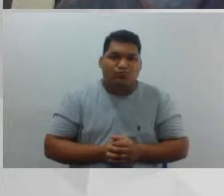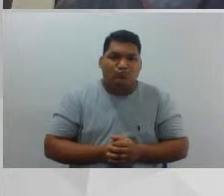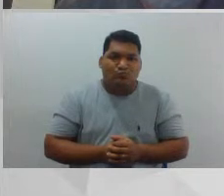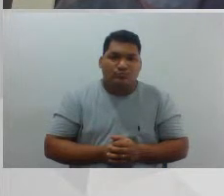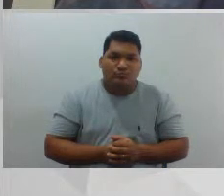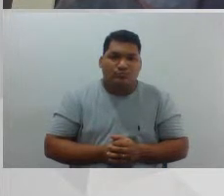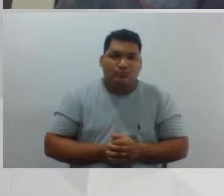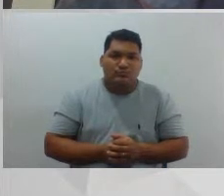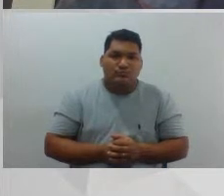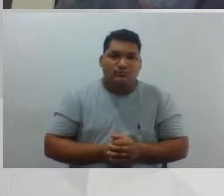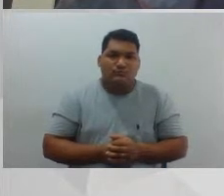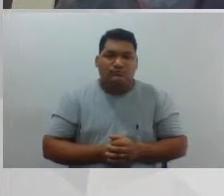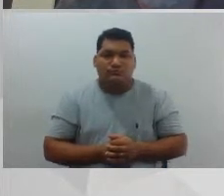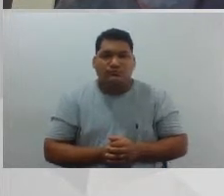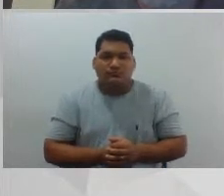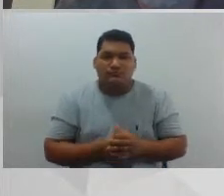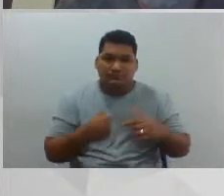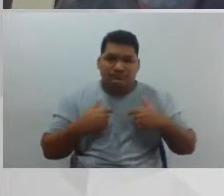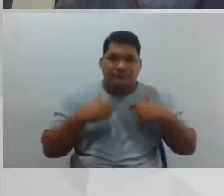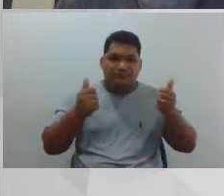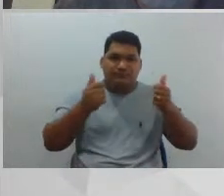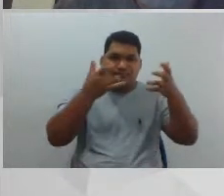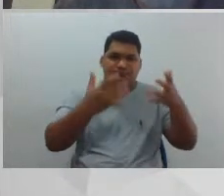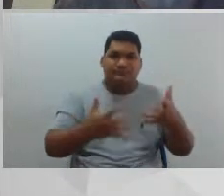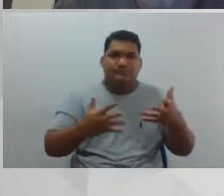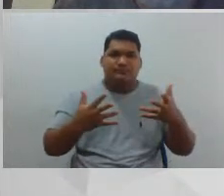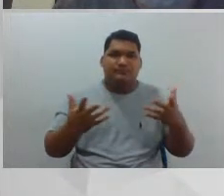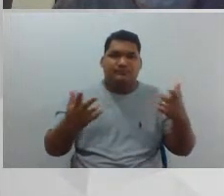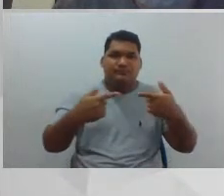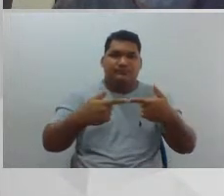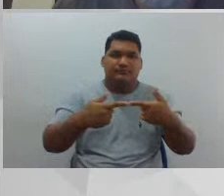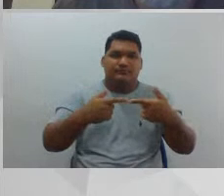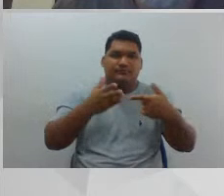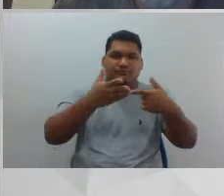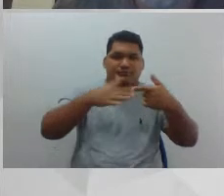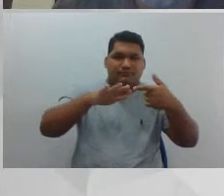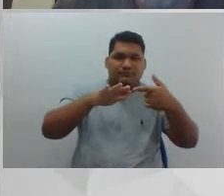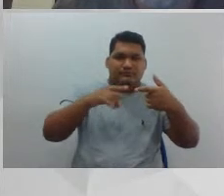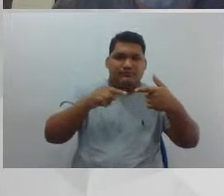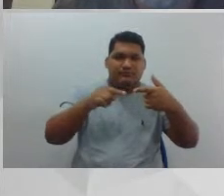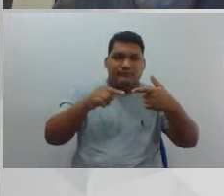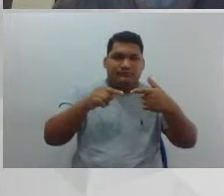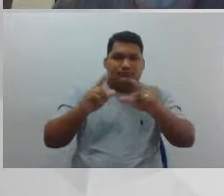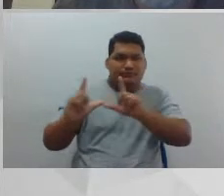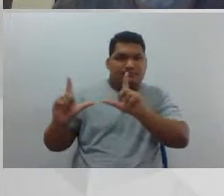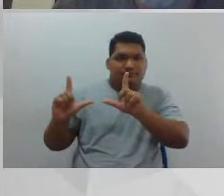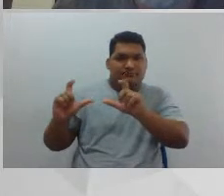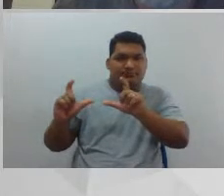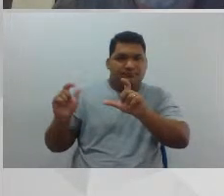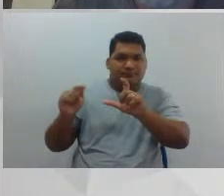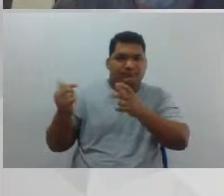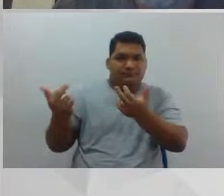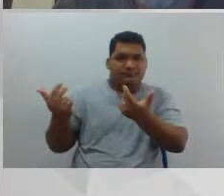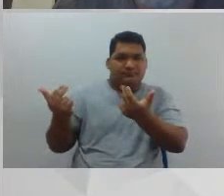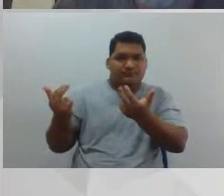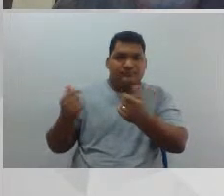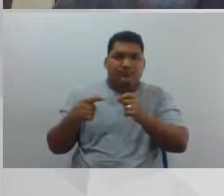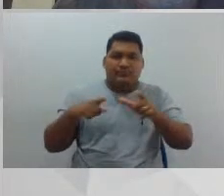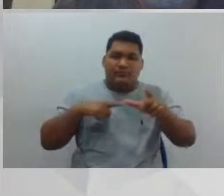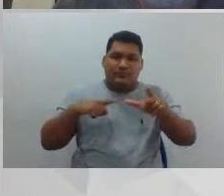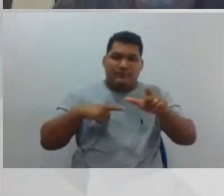Então, como eu falei, a sinapse não é uma ligação física, né? Tem um espaço onde fluem